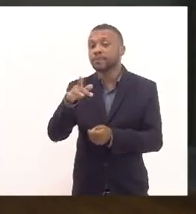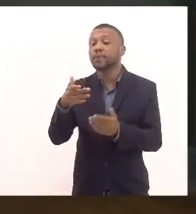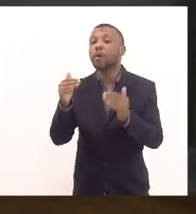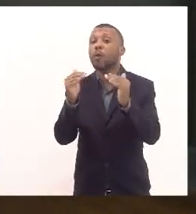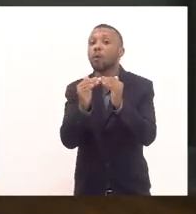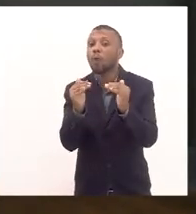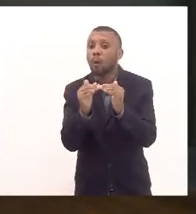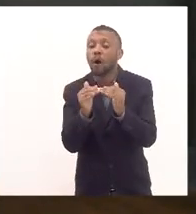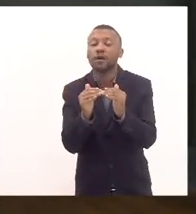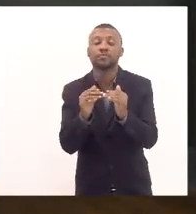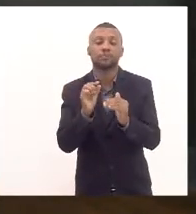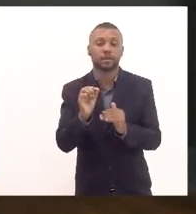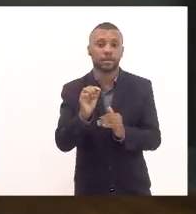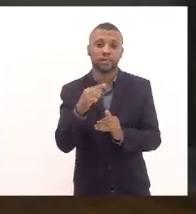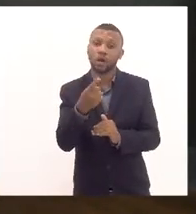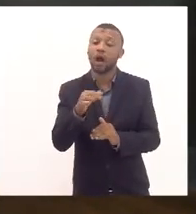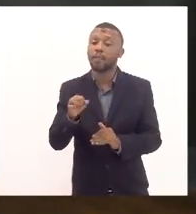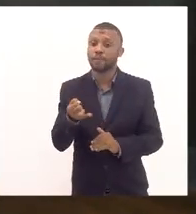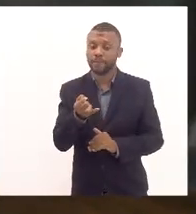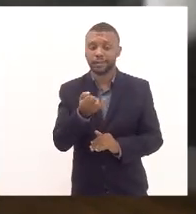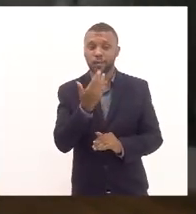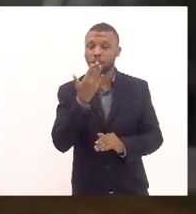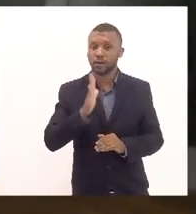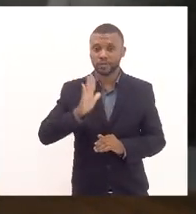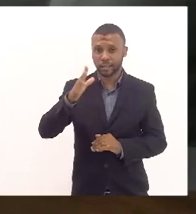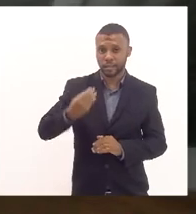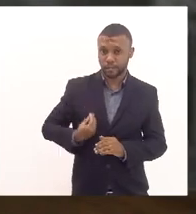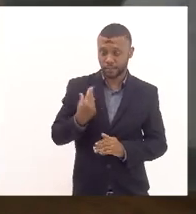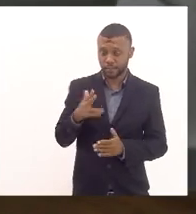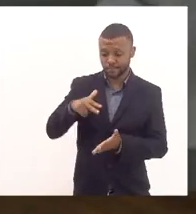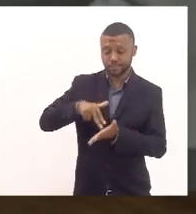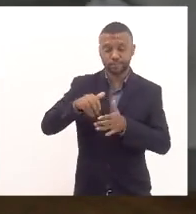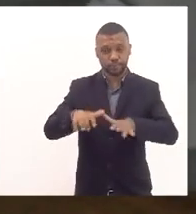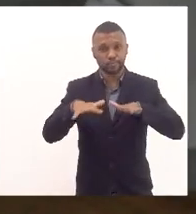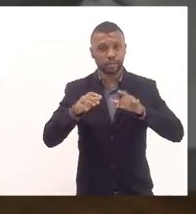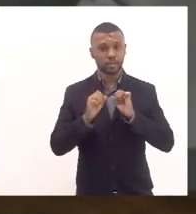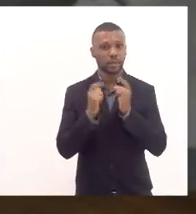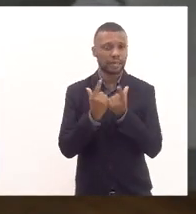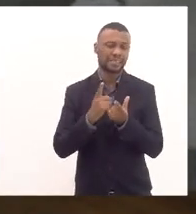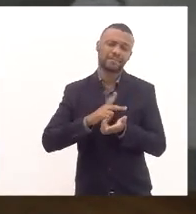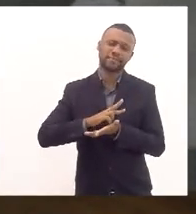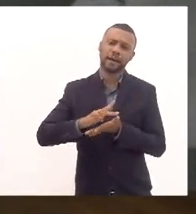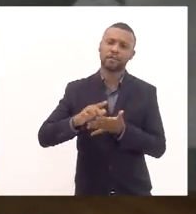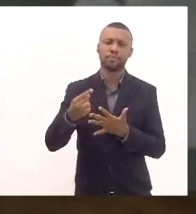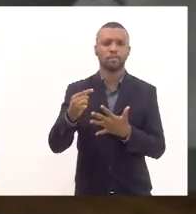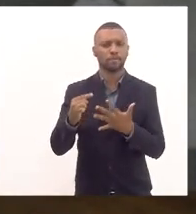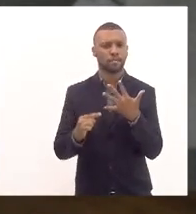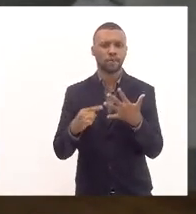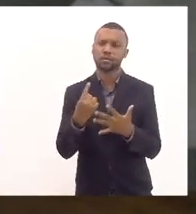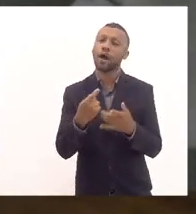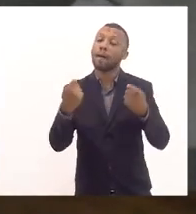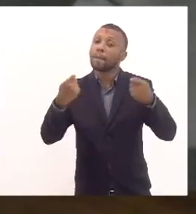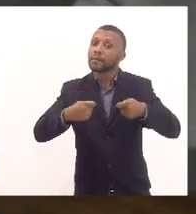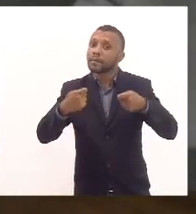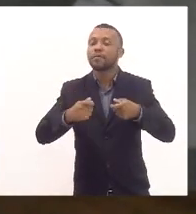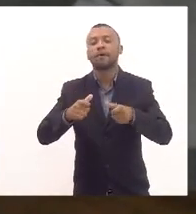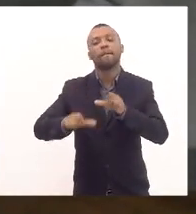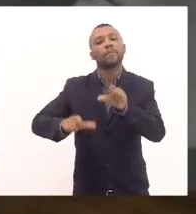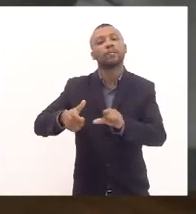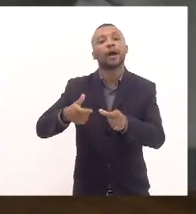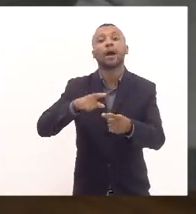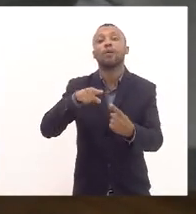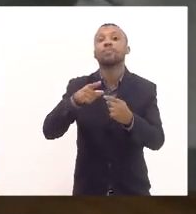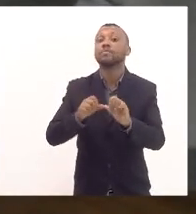precisa E aí a gente aproveita que o candidato está aqui presente tem vários pontos que a gente precisa mudar